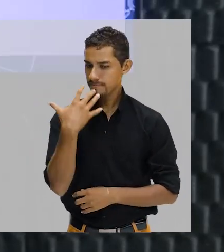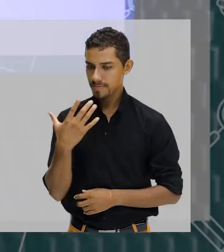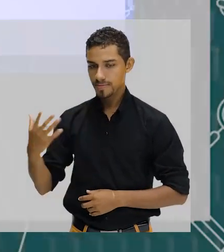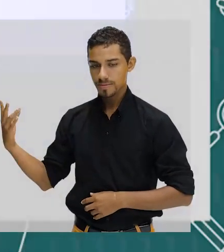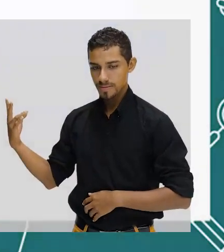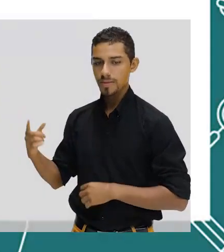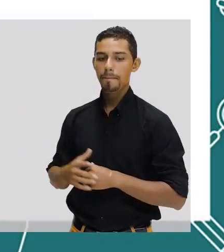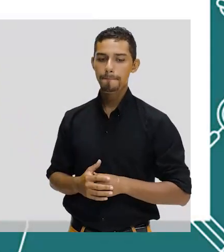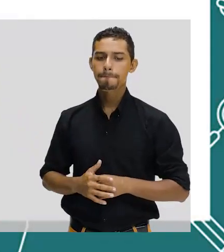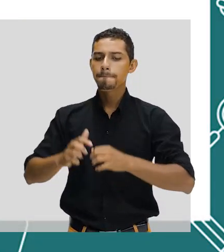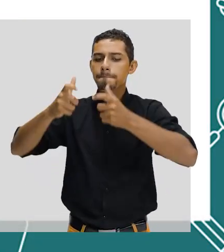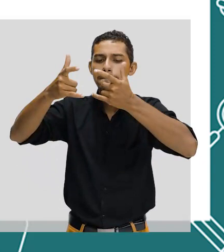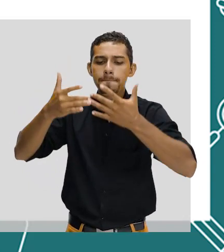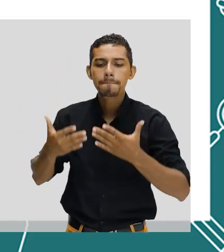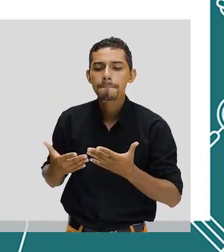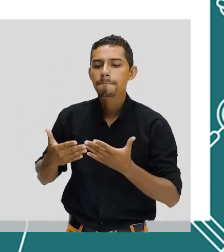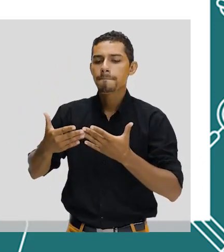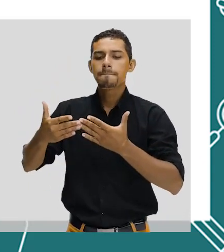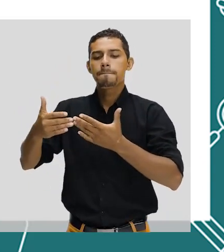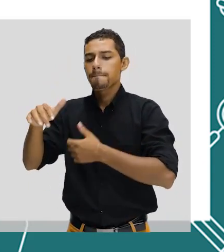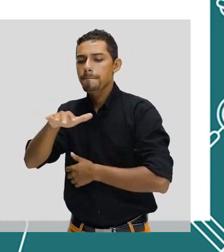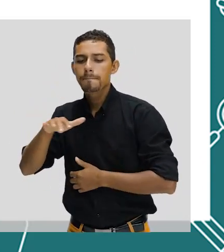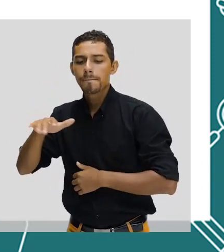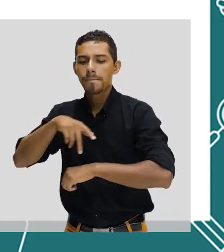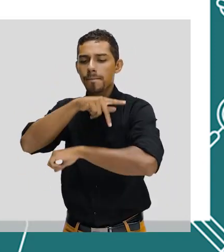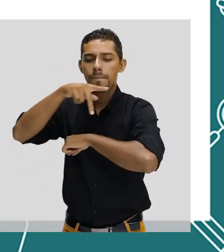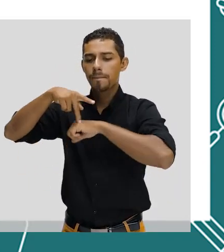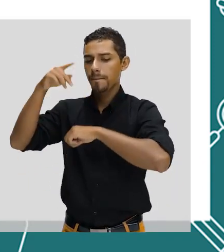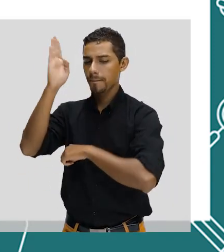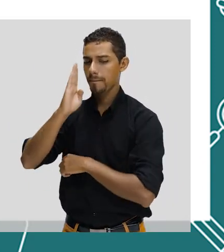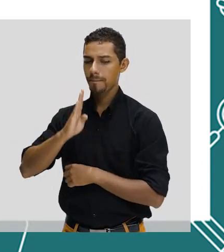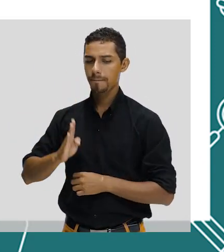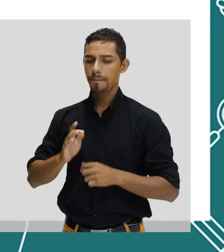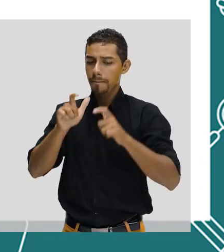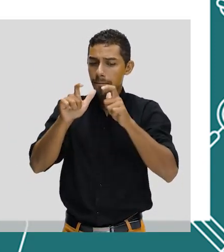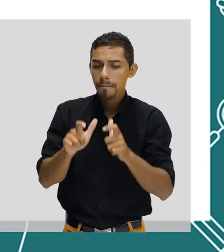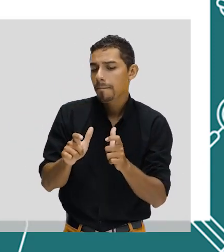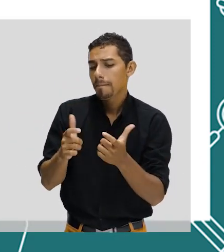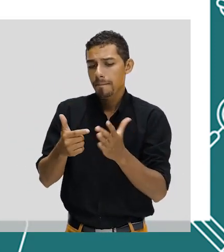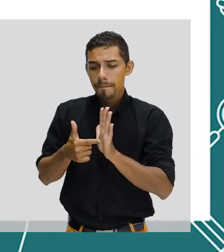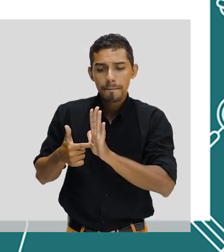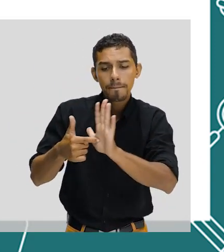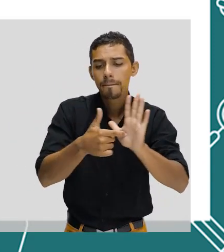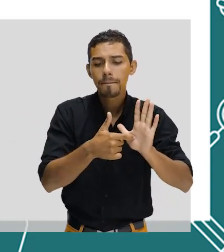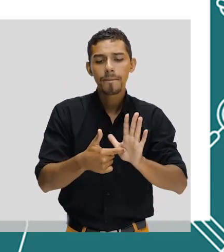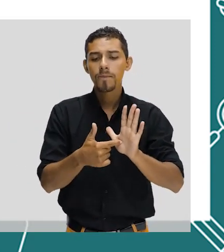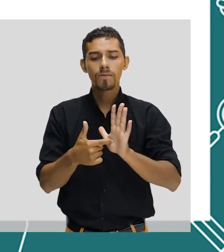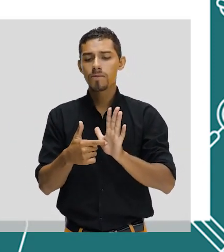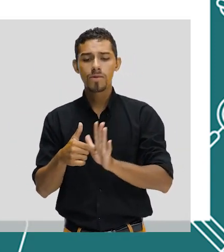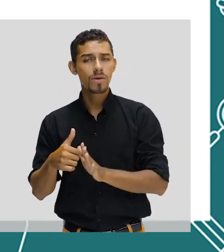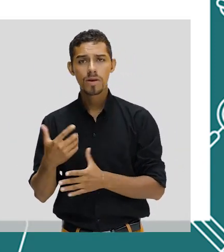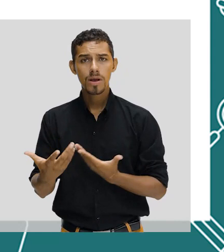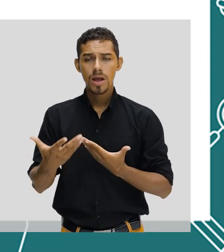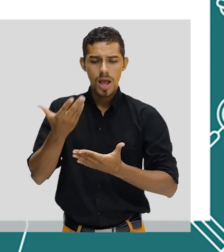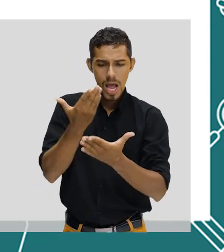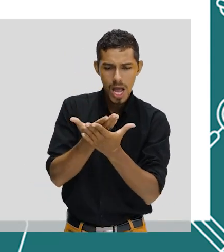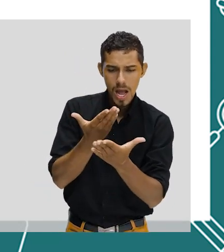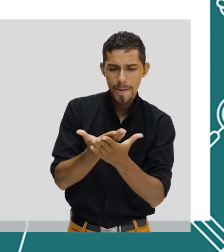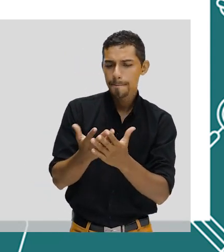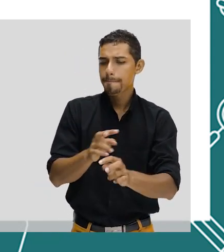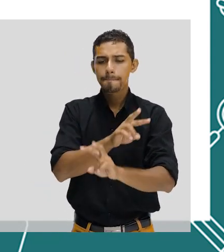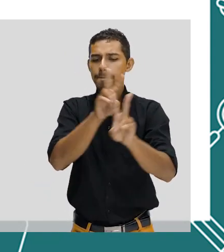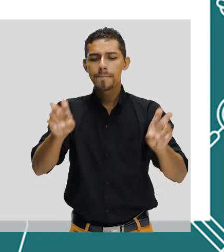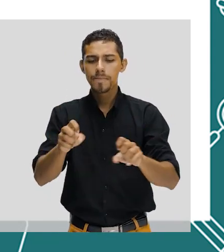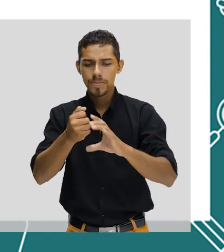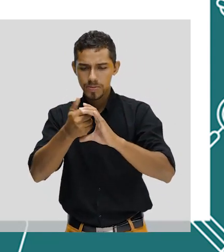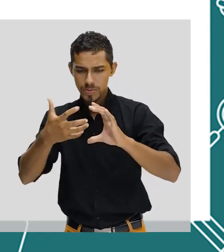vamos falar da segunda parte sobre o nosso país, sobre o Brasil. Nós vamos ter aí, já te antecipo, uma série de aulas sobre